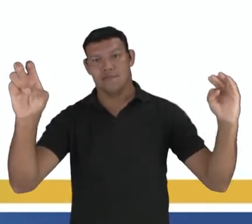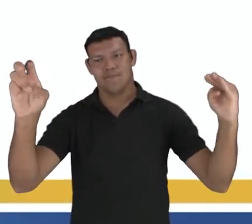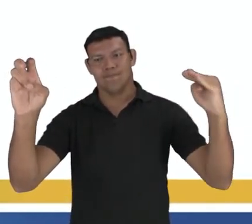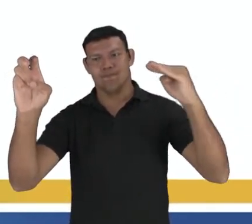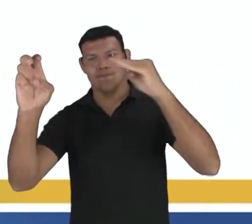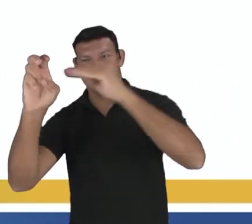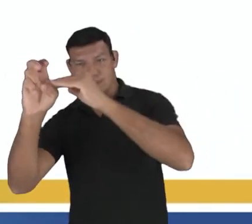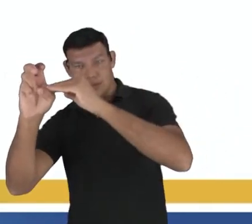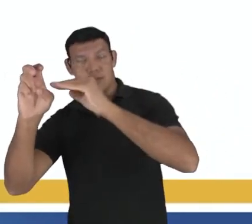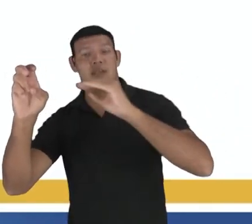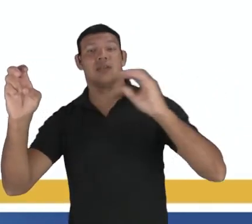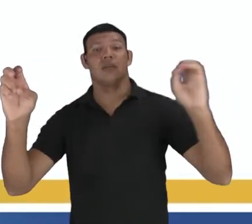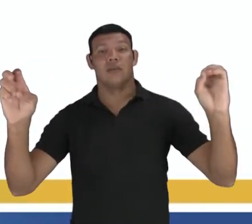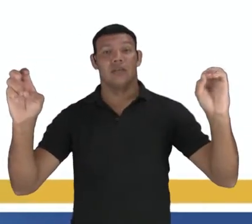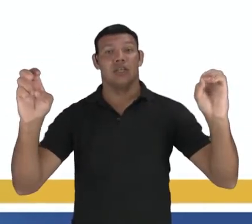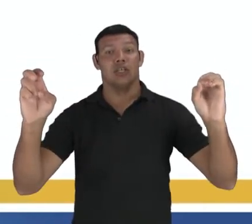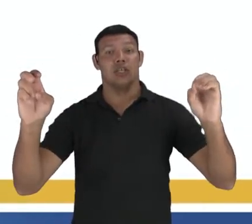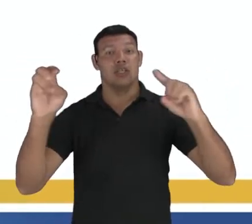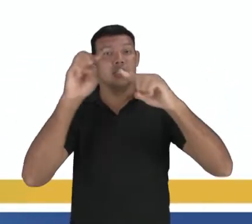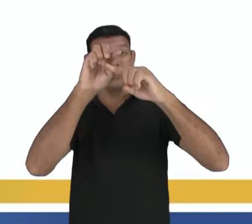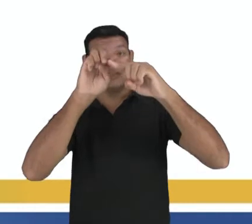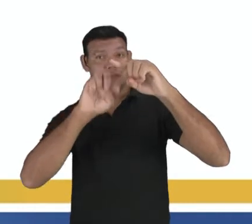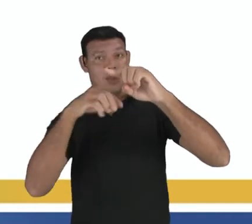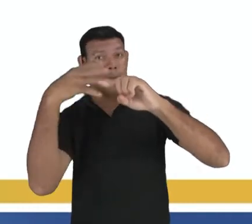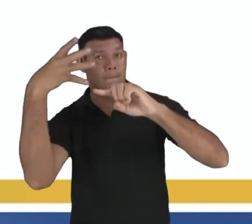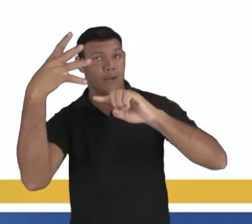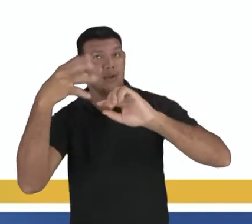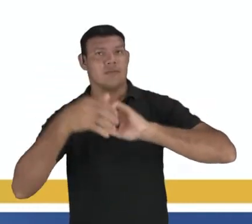para o 15, nós dividimos por 4.